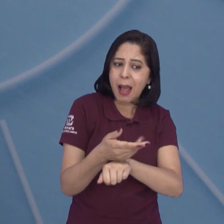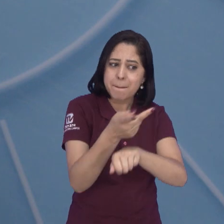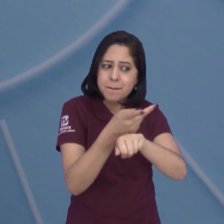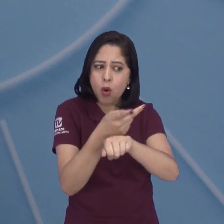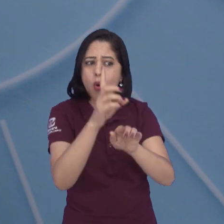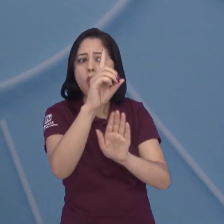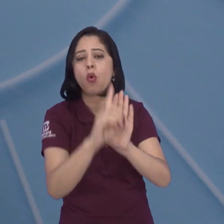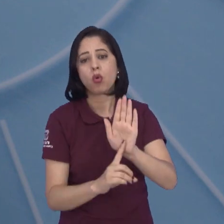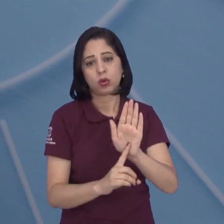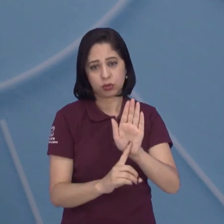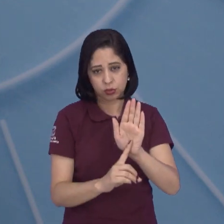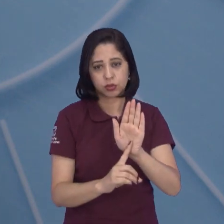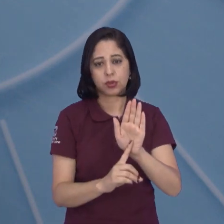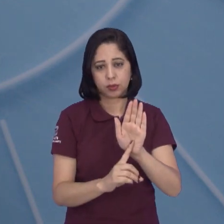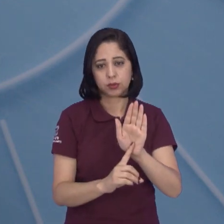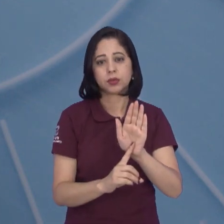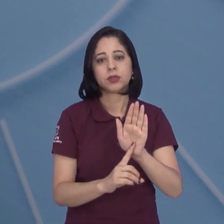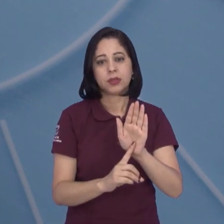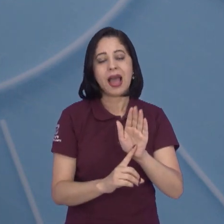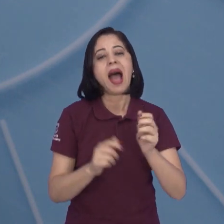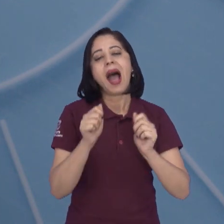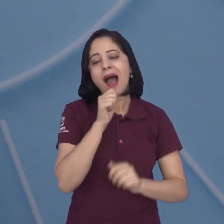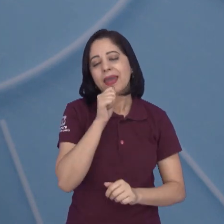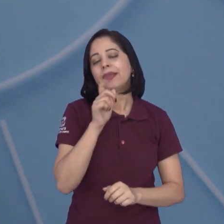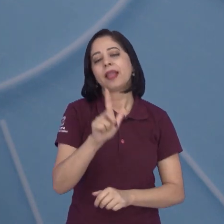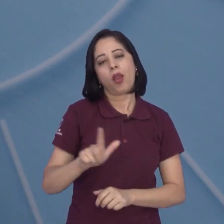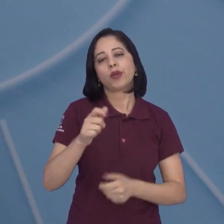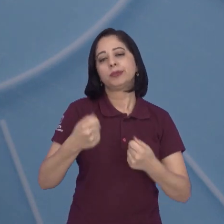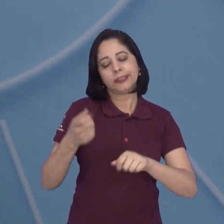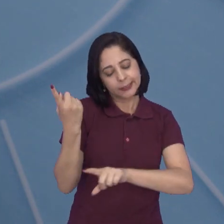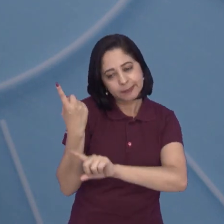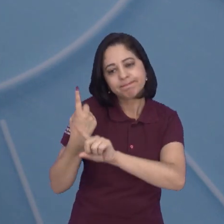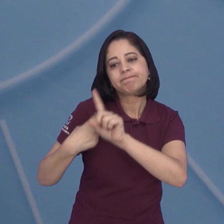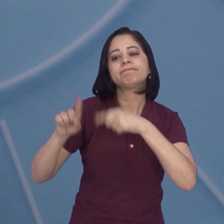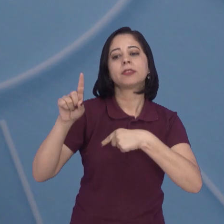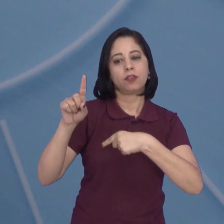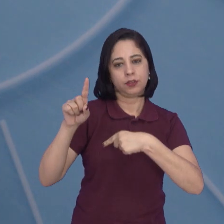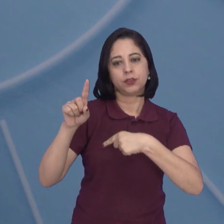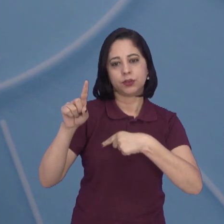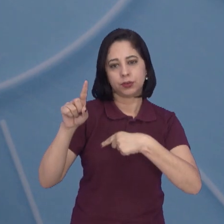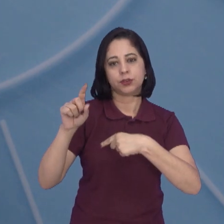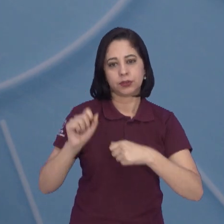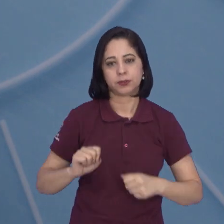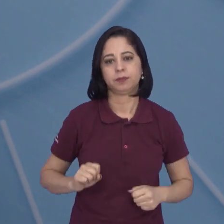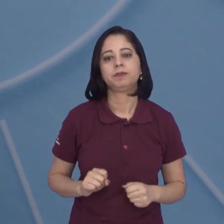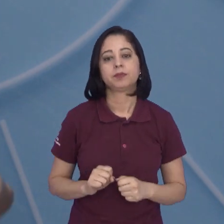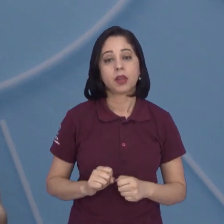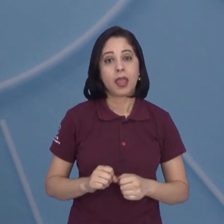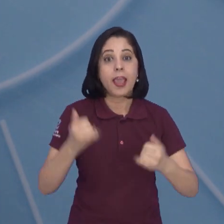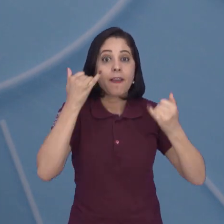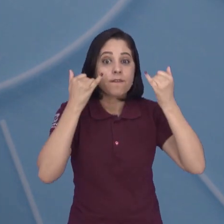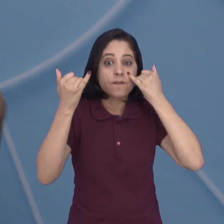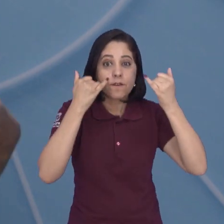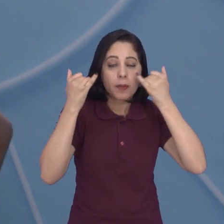tem muitos, apesar de termos que avançar muito nesse tema, mas procure seus direitos, se